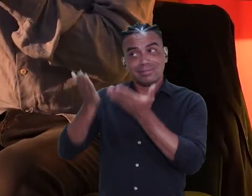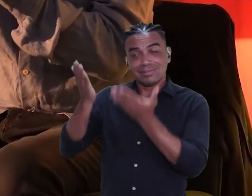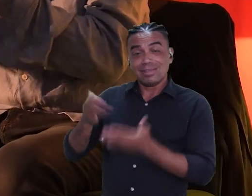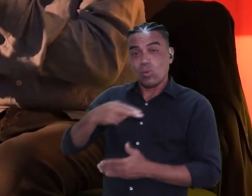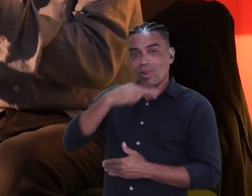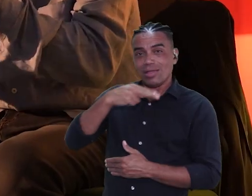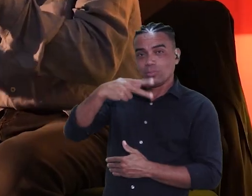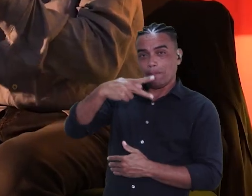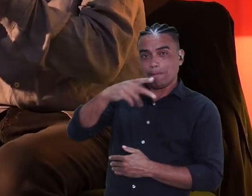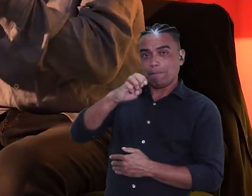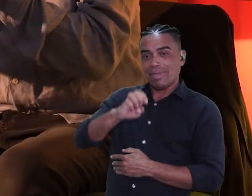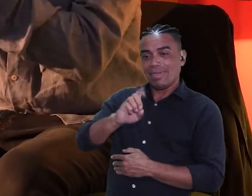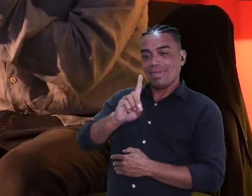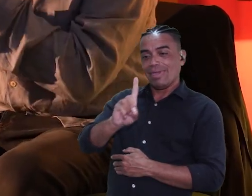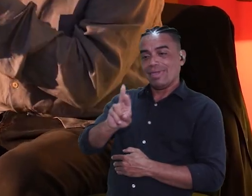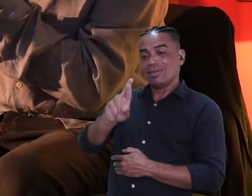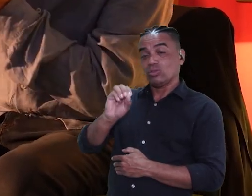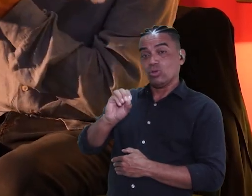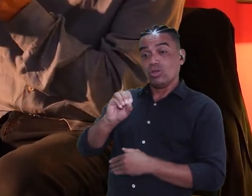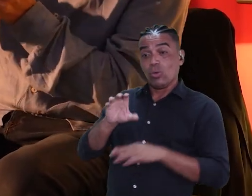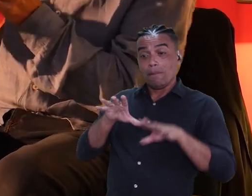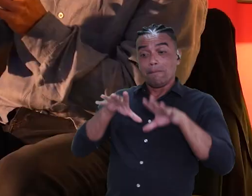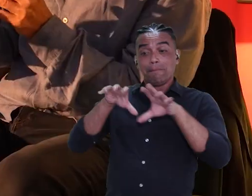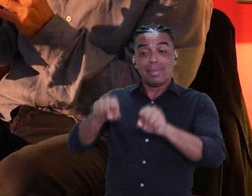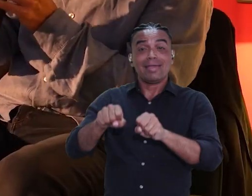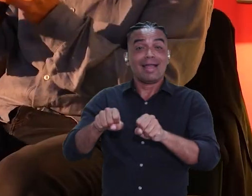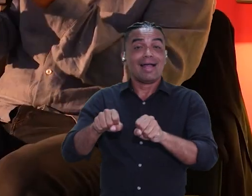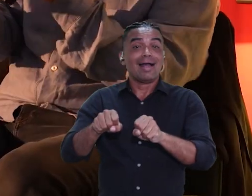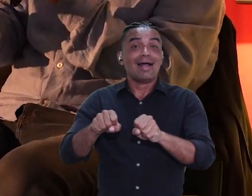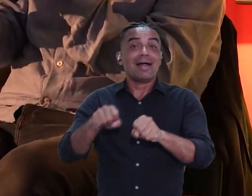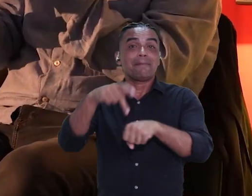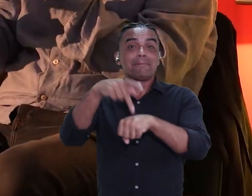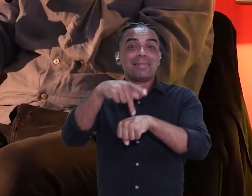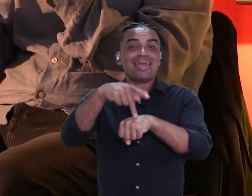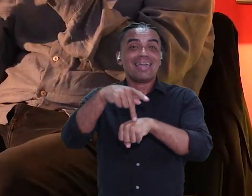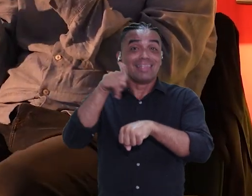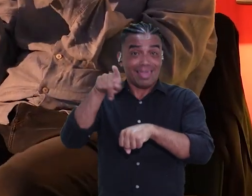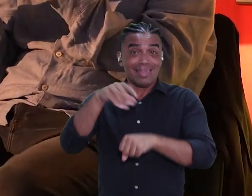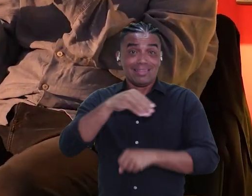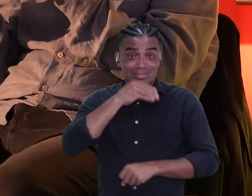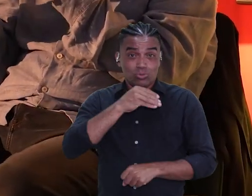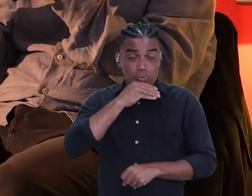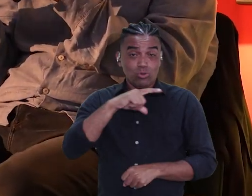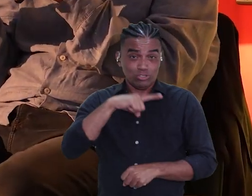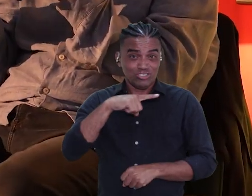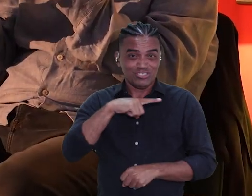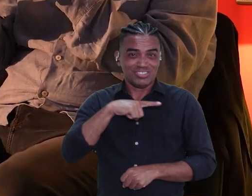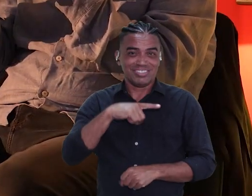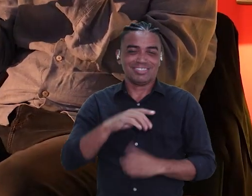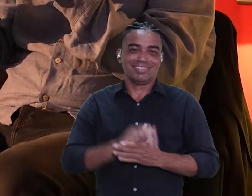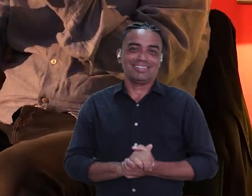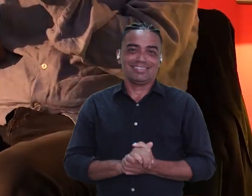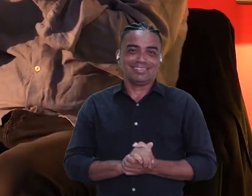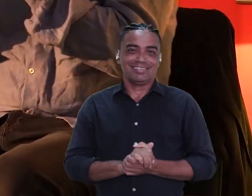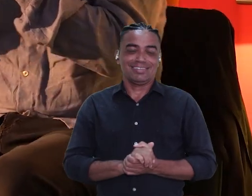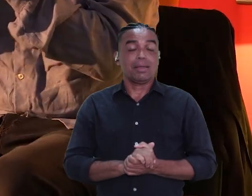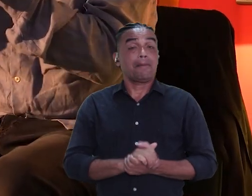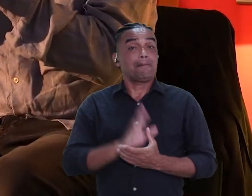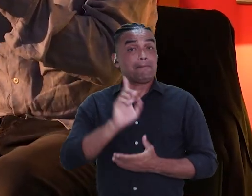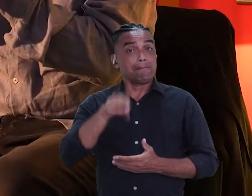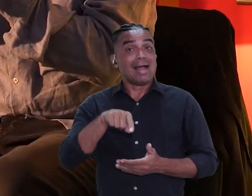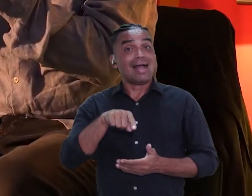Pedro, ver e pegar essa pedra de ferro que o Drummond tinha consigo, né? Mas que era